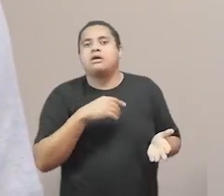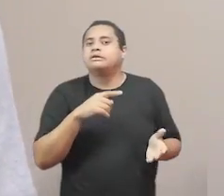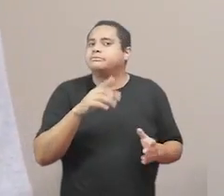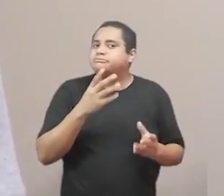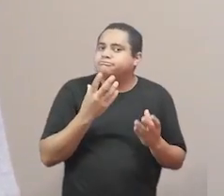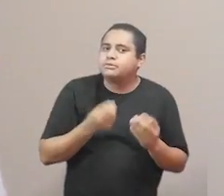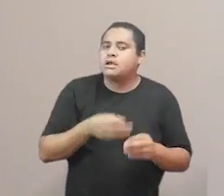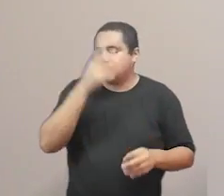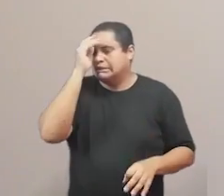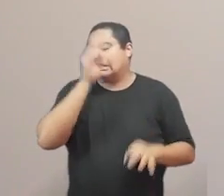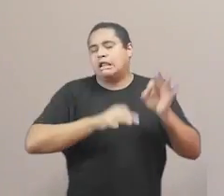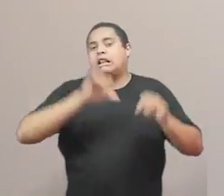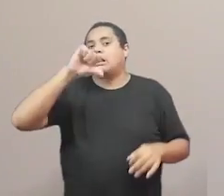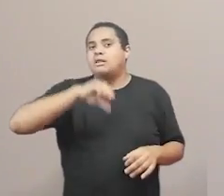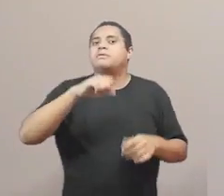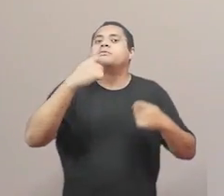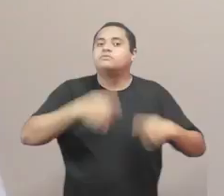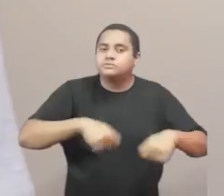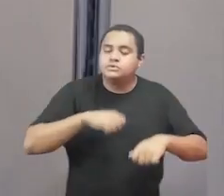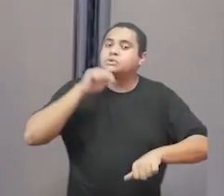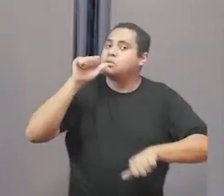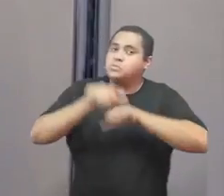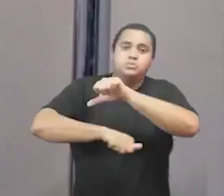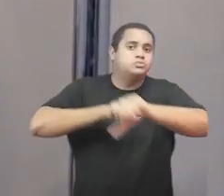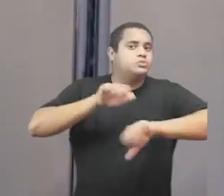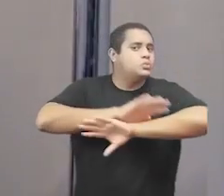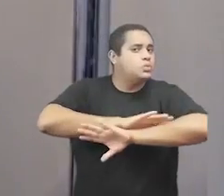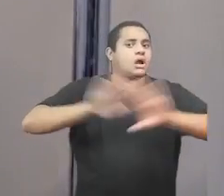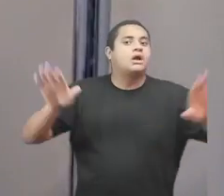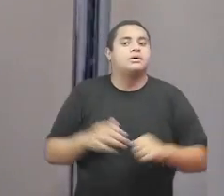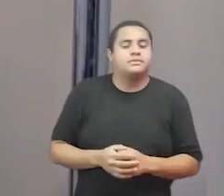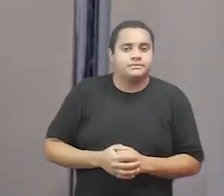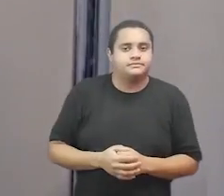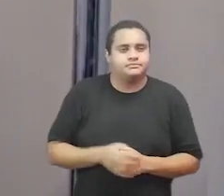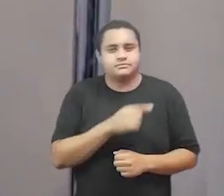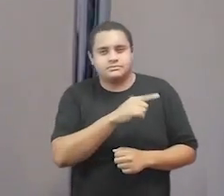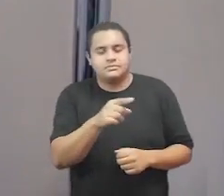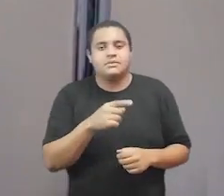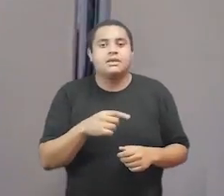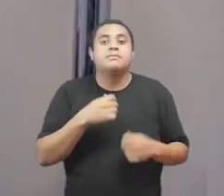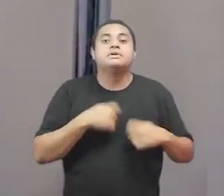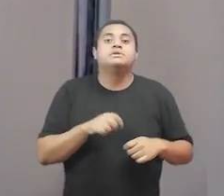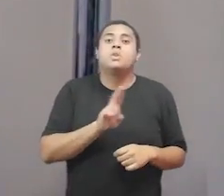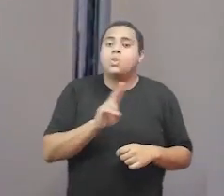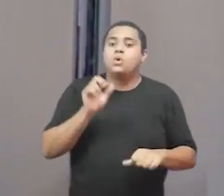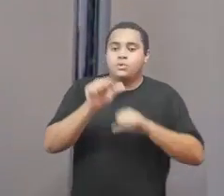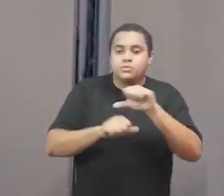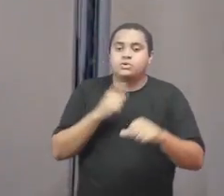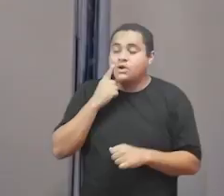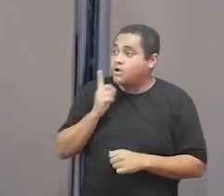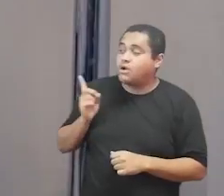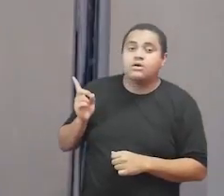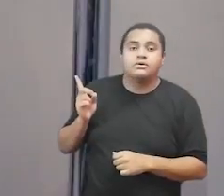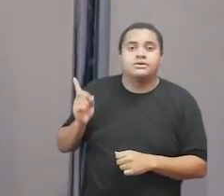grande preconceito que, se você tem, você precisa esquecer. Autoajuda, ela sofre um preconceito, tanto que a bichinha teve que mudar de nome.